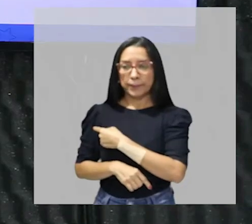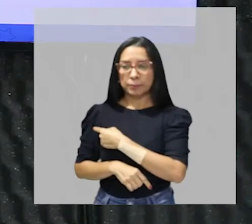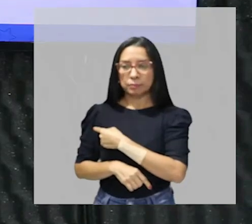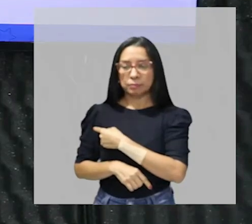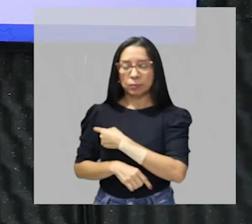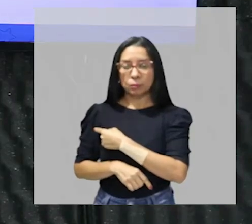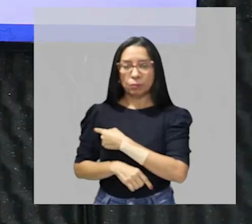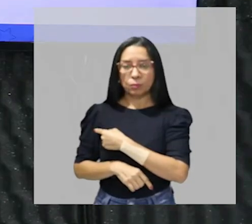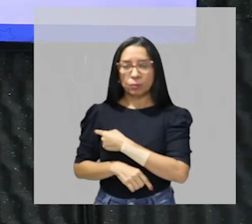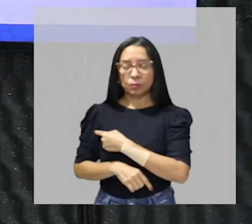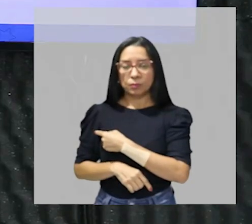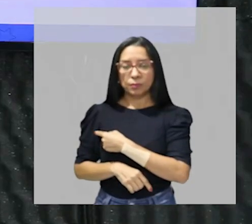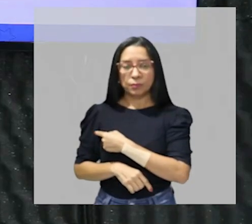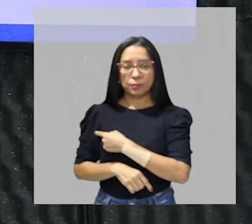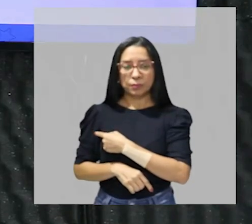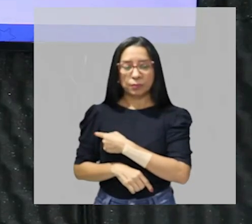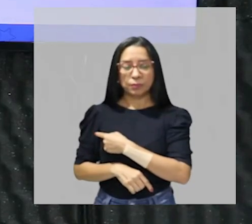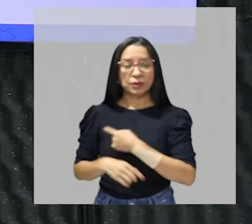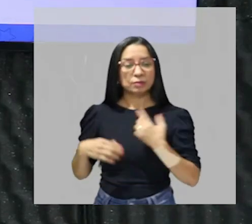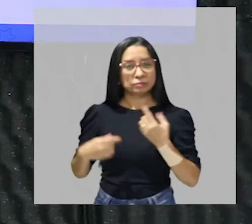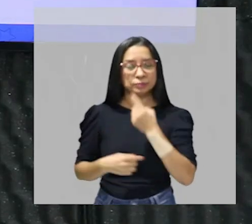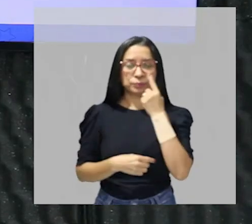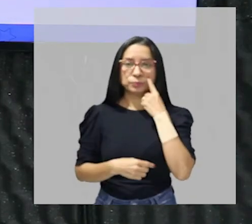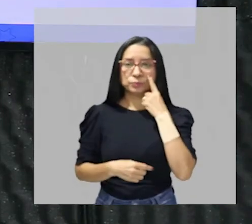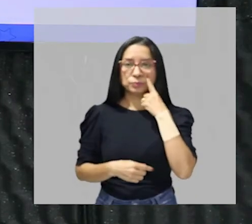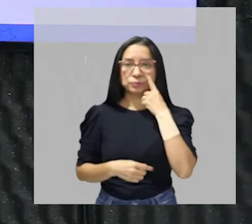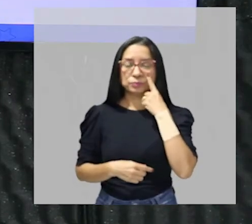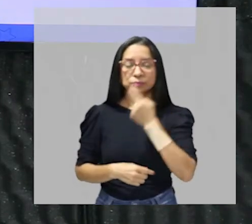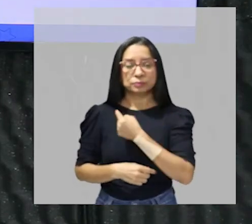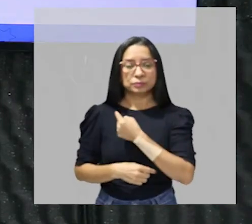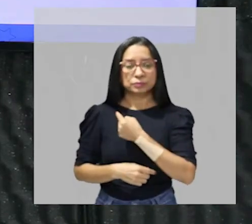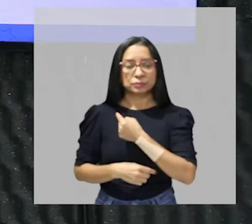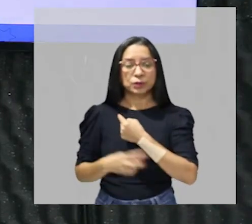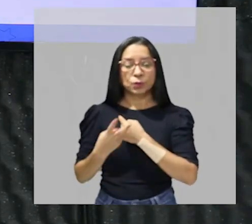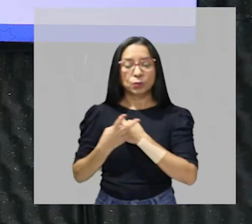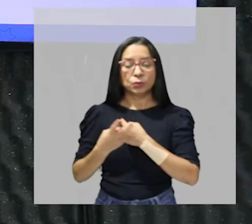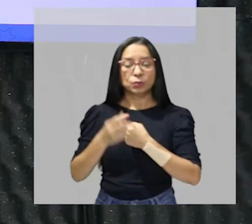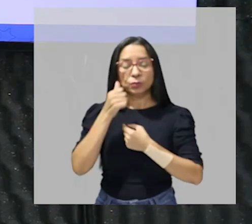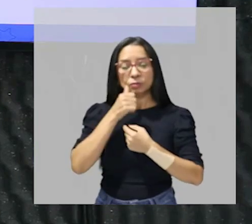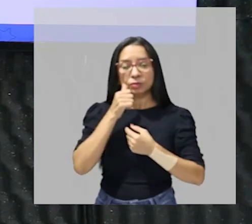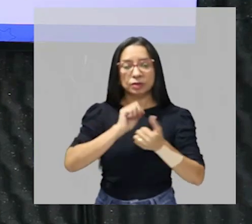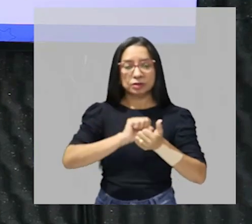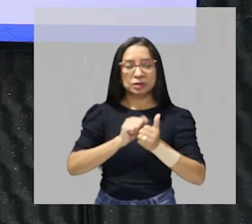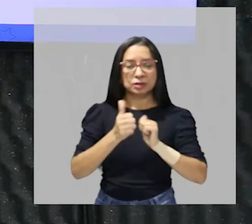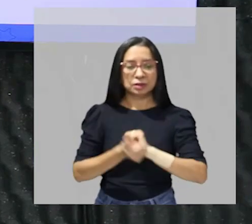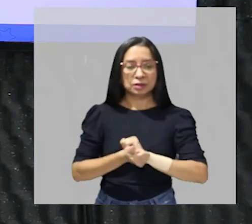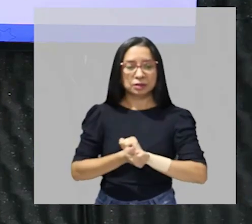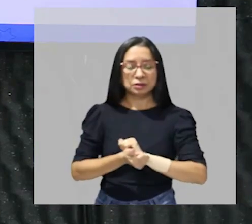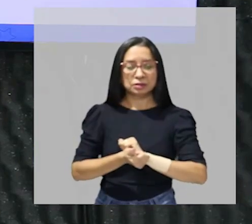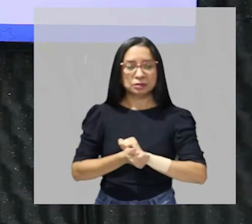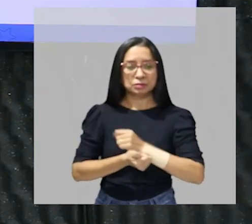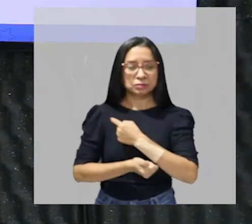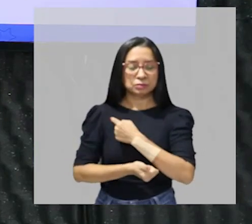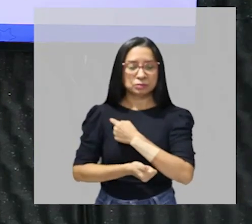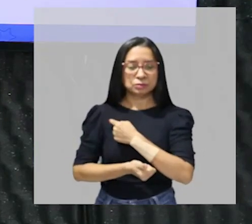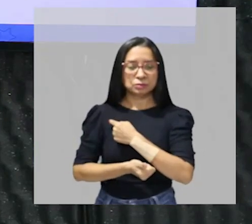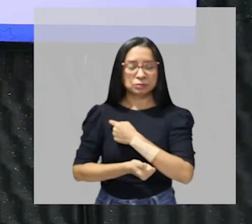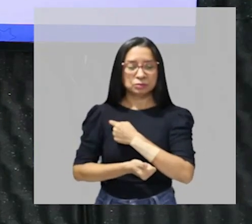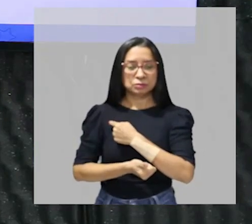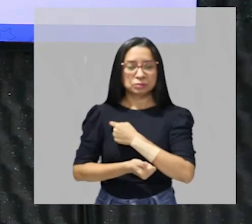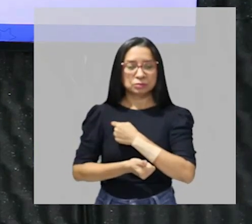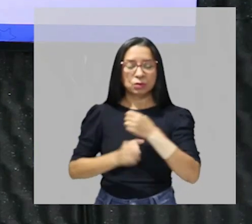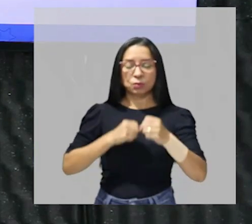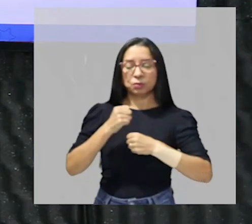tornam o alvo do combate. Então, está aqui, ó. Duas atletas aqui lutando jiu-jitsu. Aqui